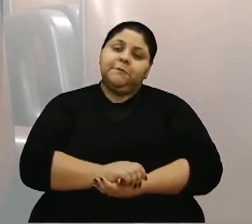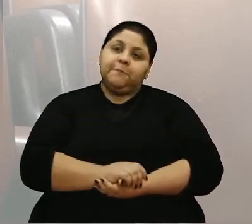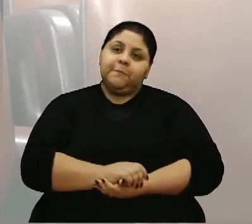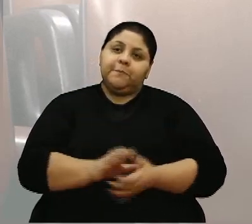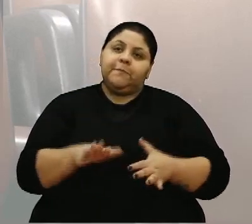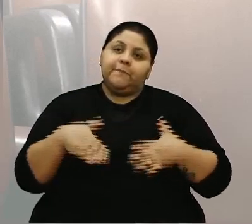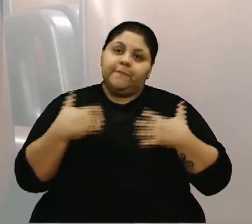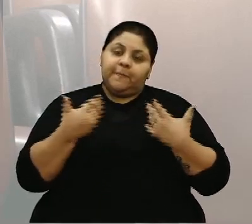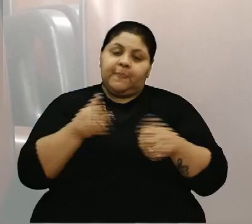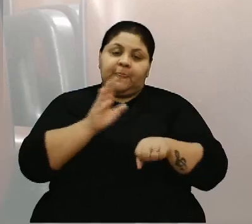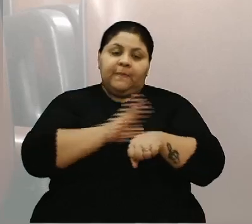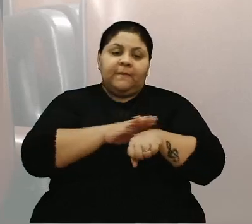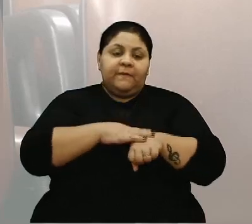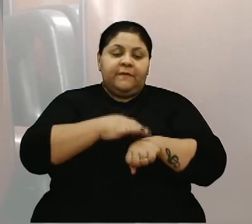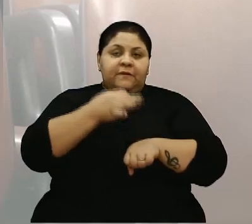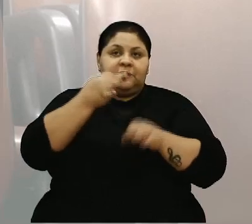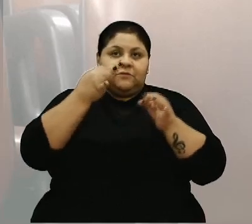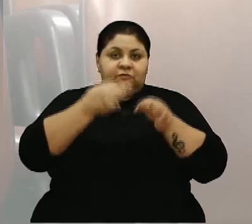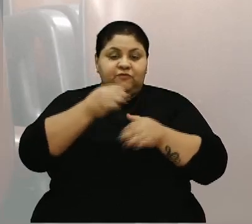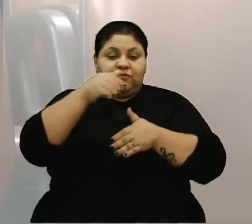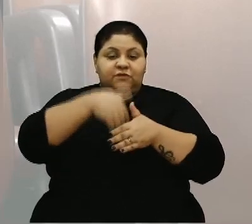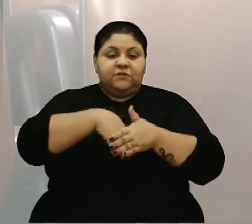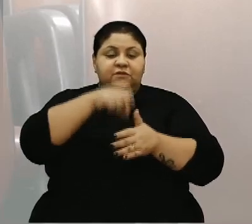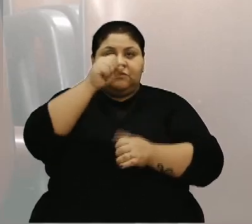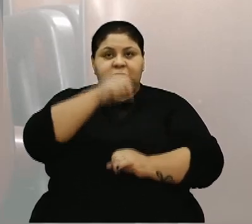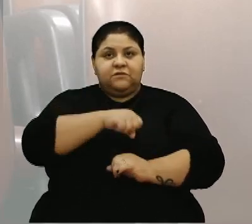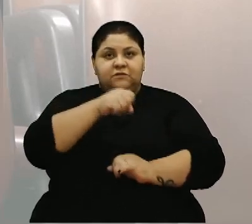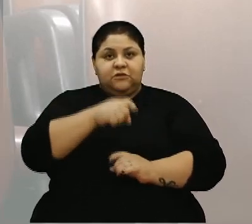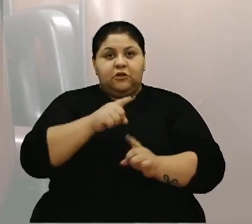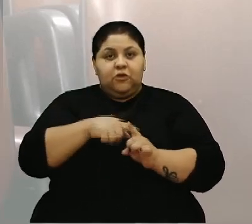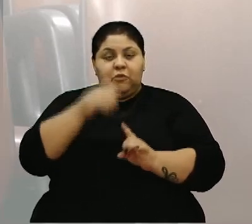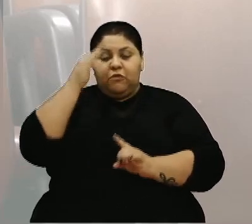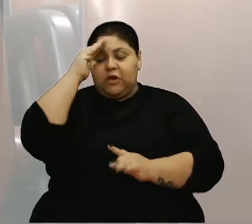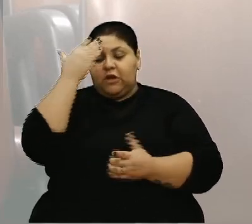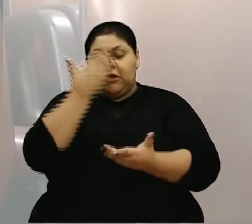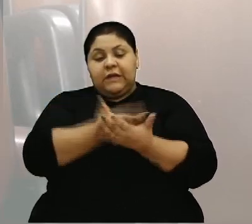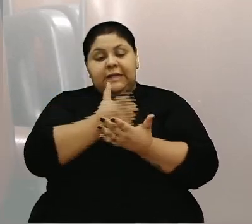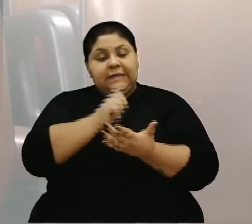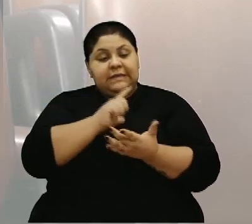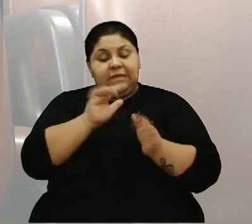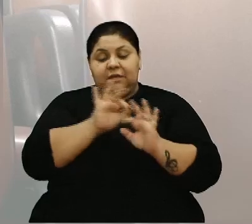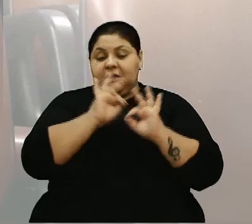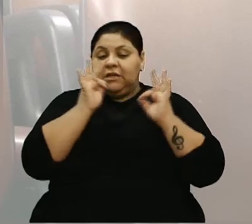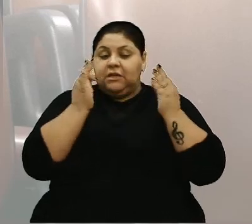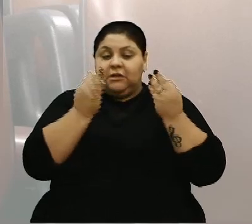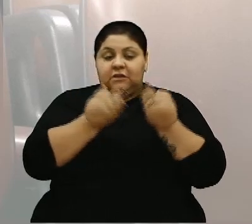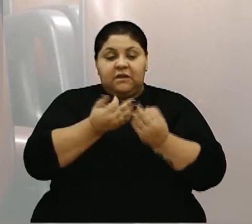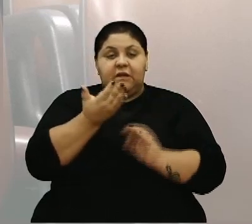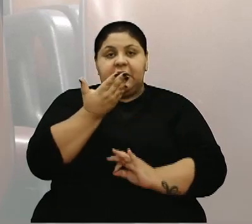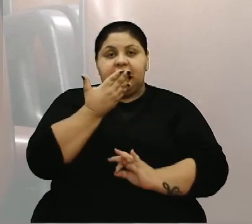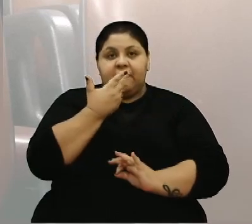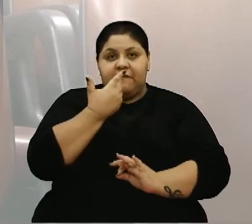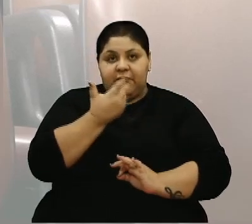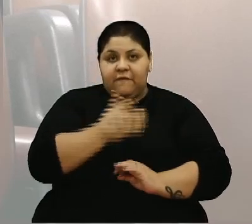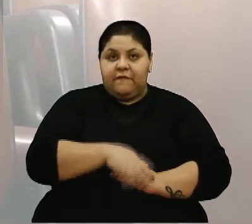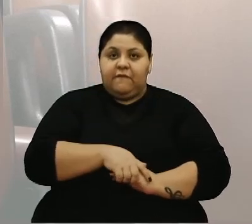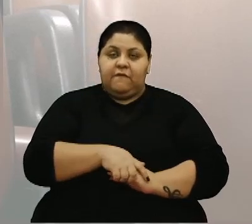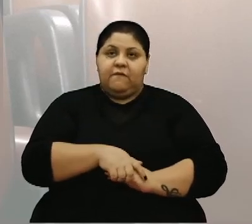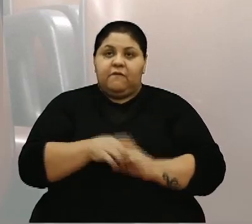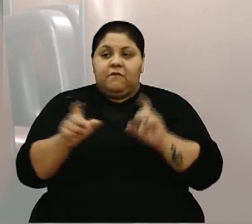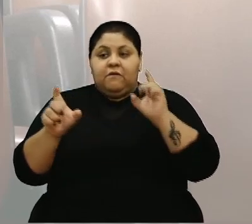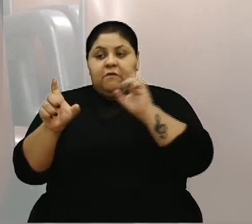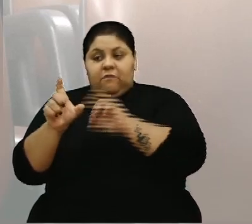no momento oportuno, vou votar sim, por entender que vocês têm as suas famílias para sustentar, têm as suas prestações